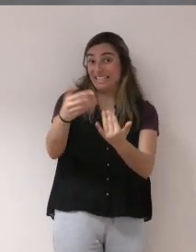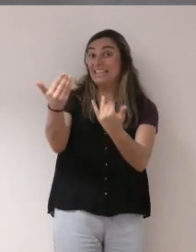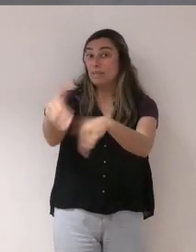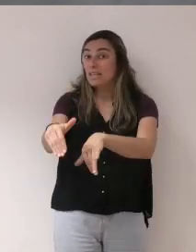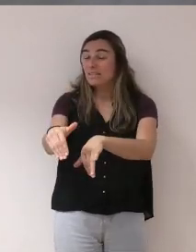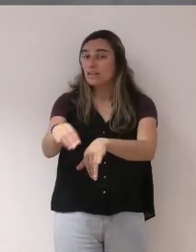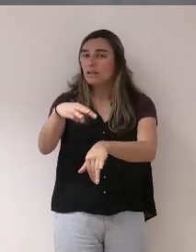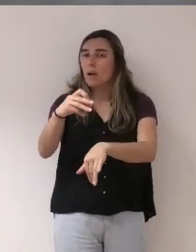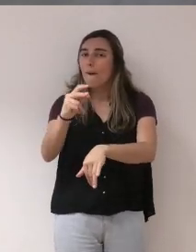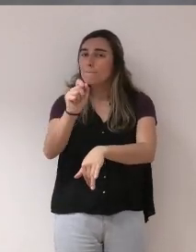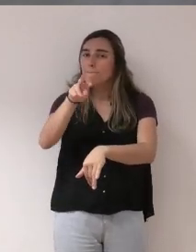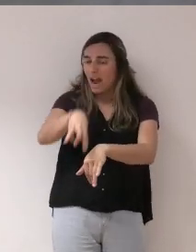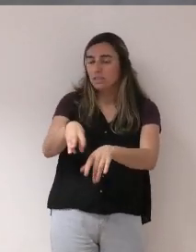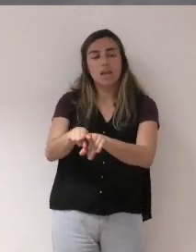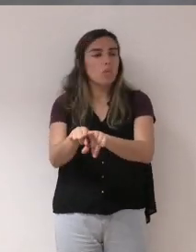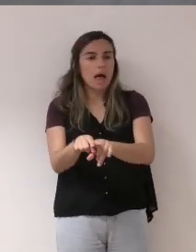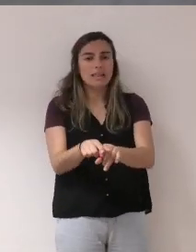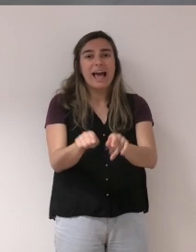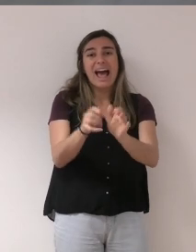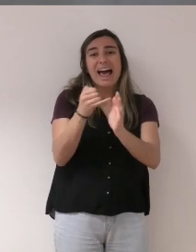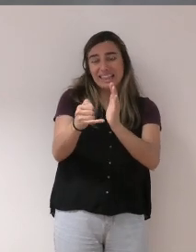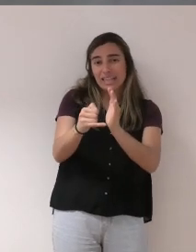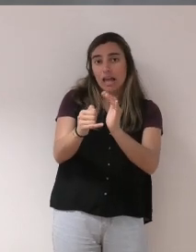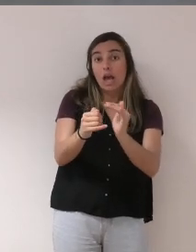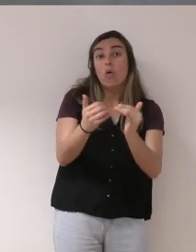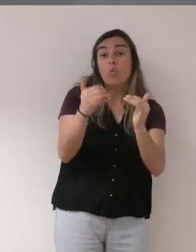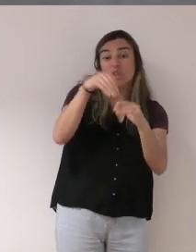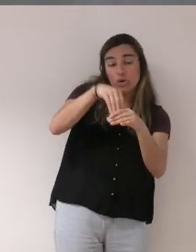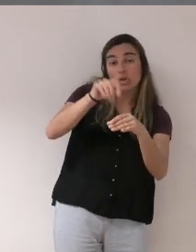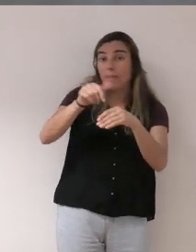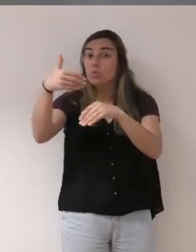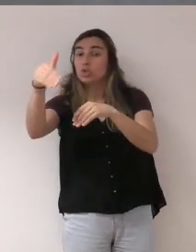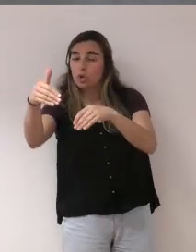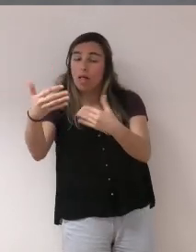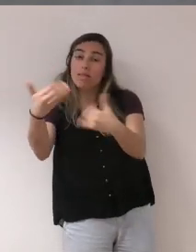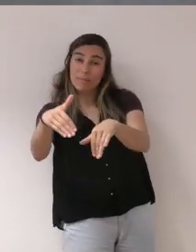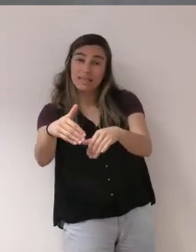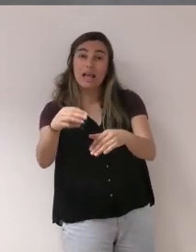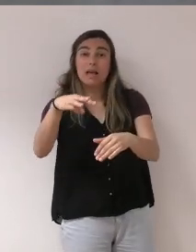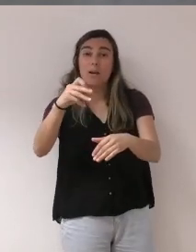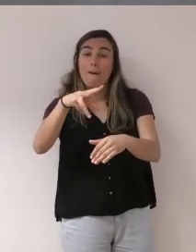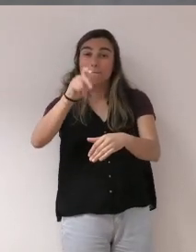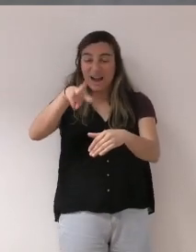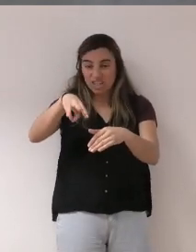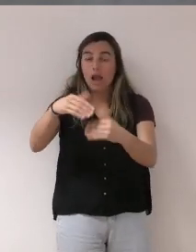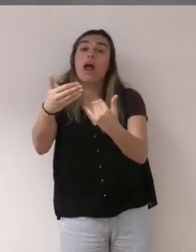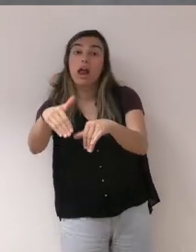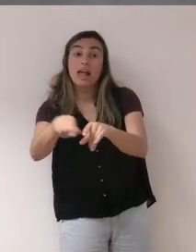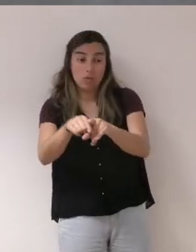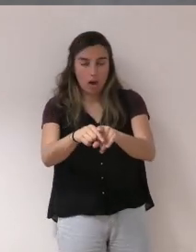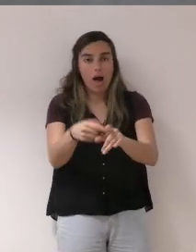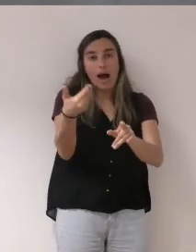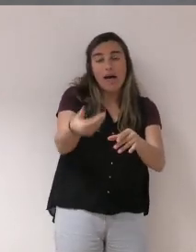é, ou não é apenas, a linha de demarcação entre um interior e um exterior. A margem é a presença interior, no